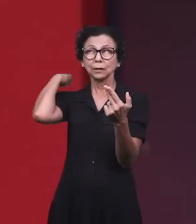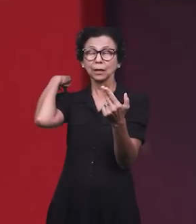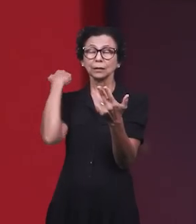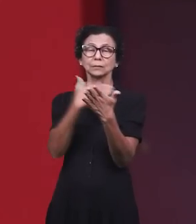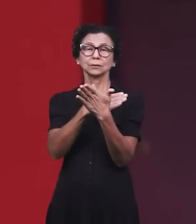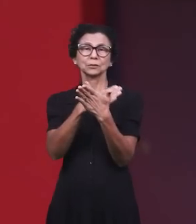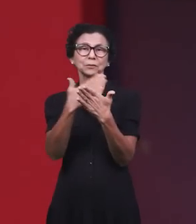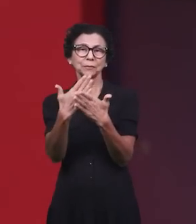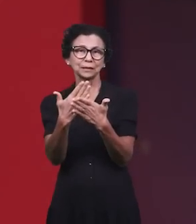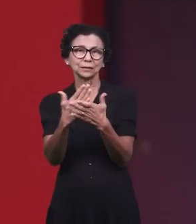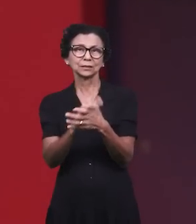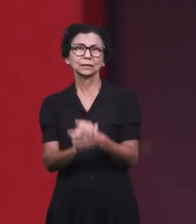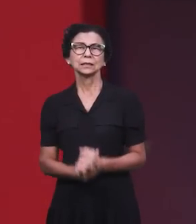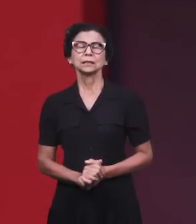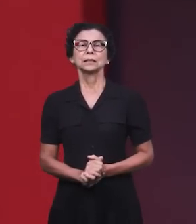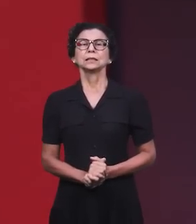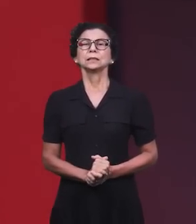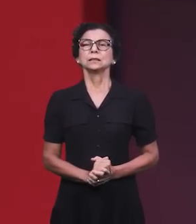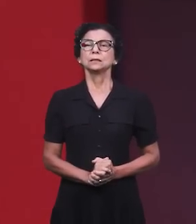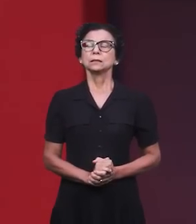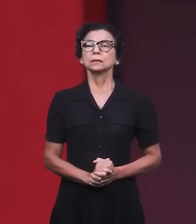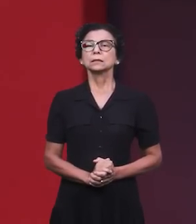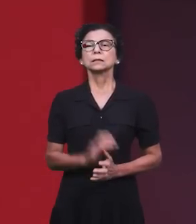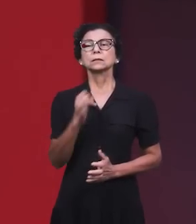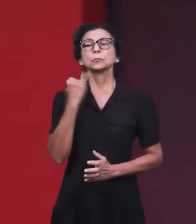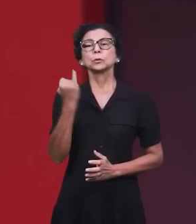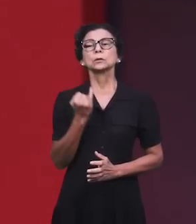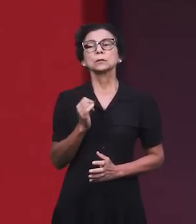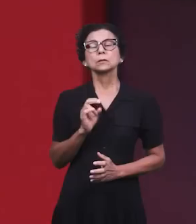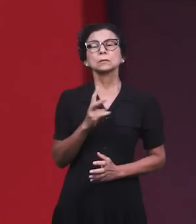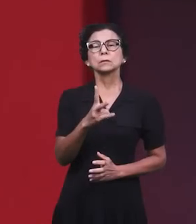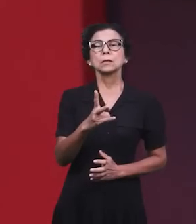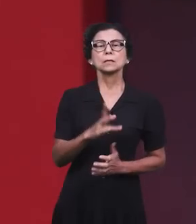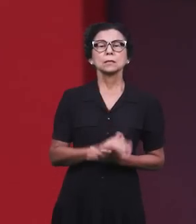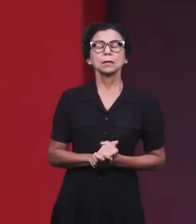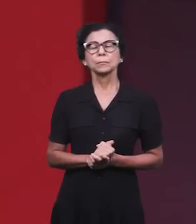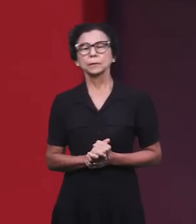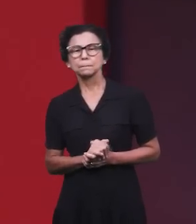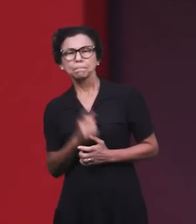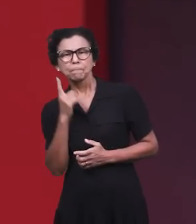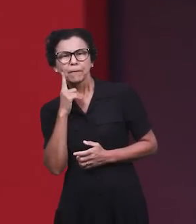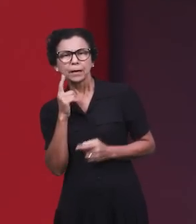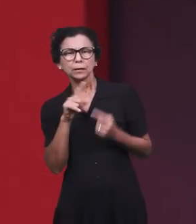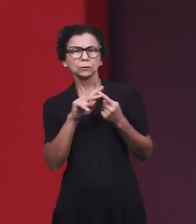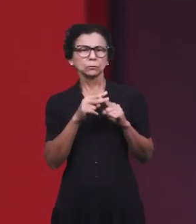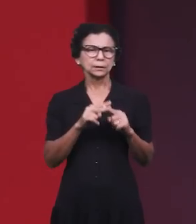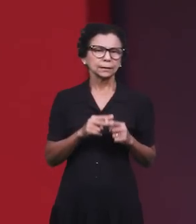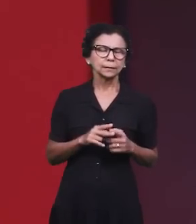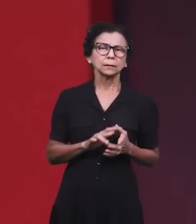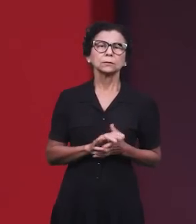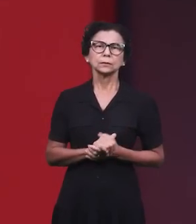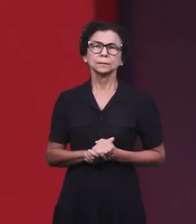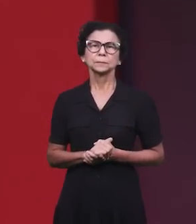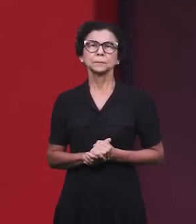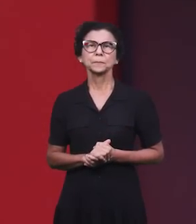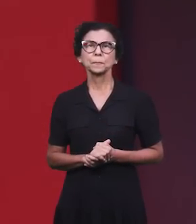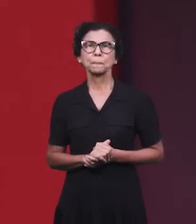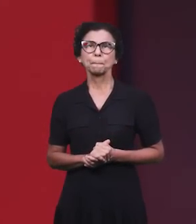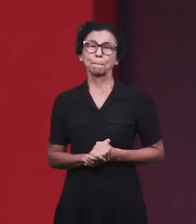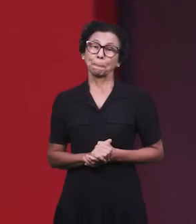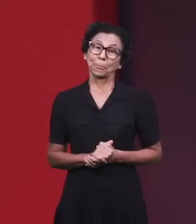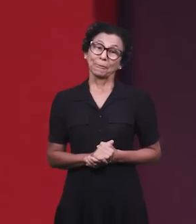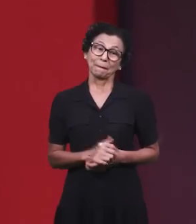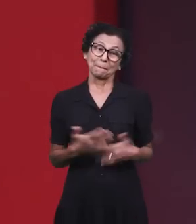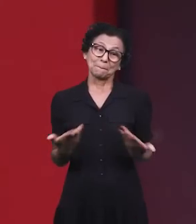a manutenção é importantíssima, é um conceito que para a nossa população brasileira em geral é um pouco difícil, né? A